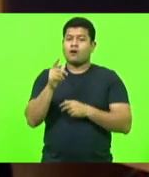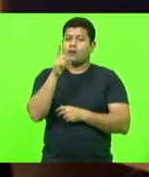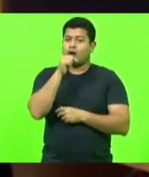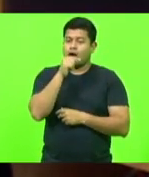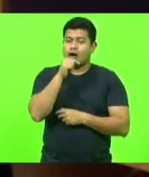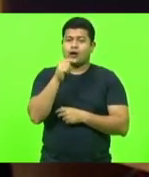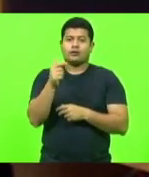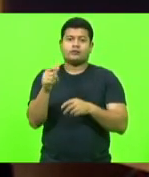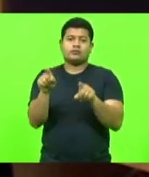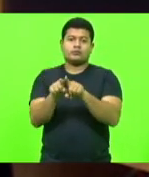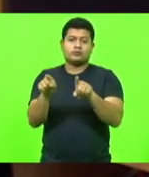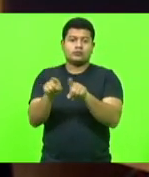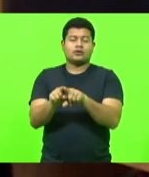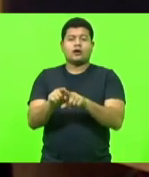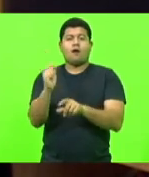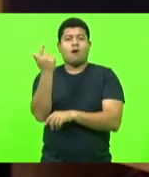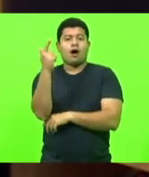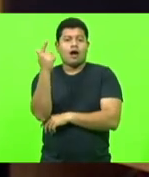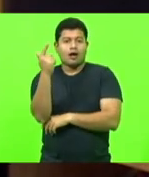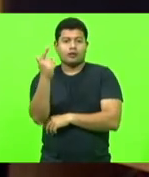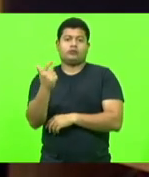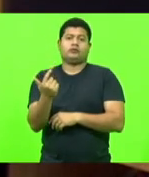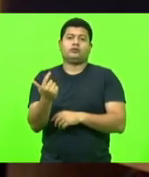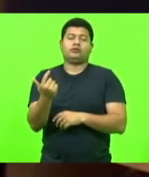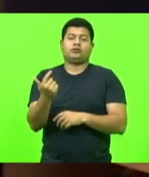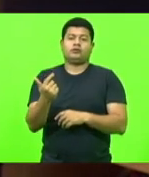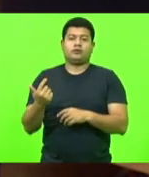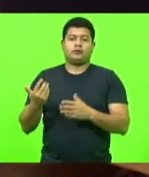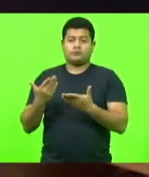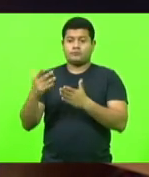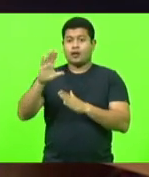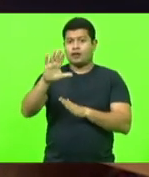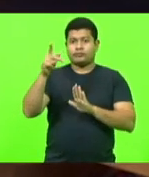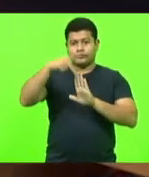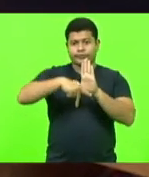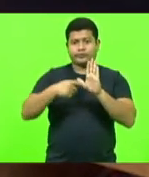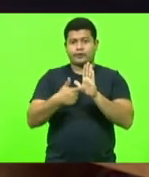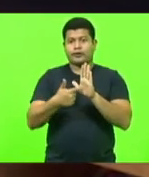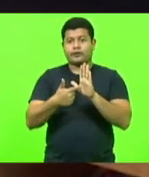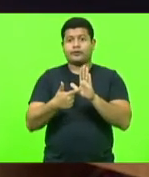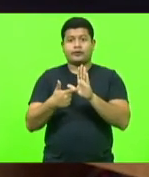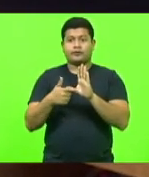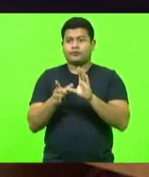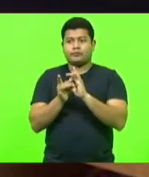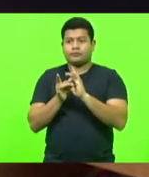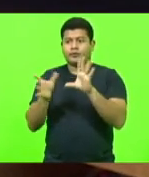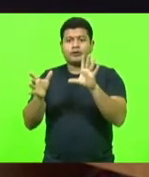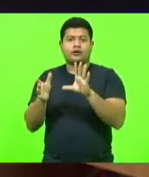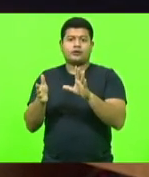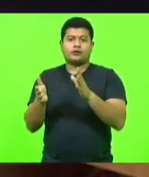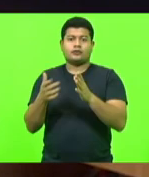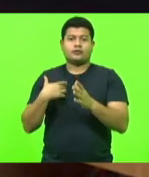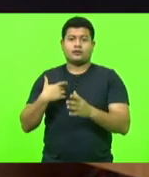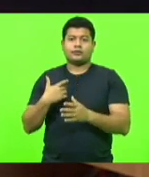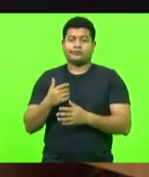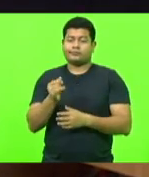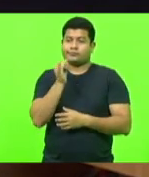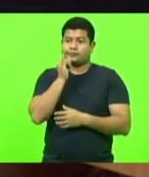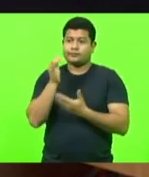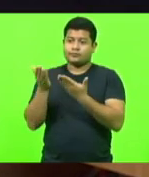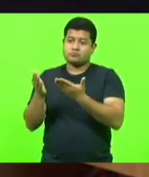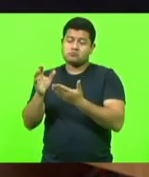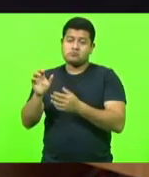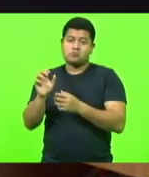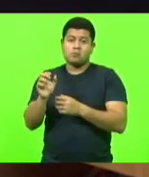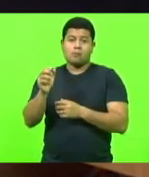gás. E esse projeto, ele não permite mais fazer isso. Vai ter que ligar, vem um outro usuário que também pode